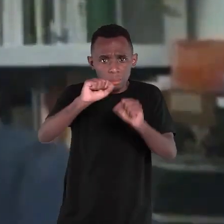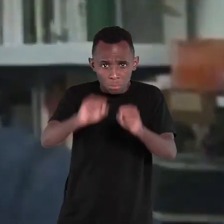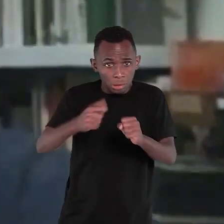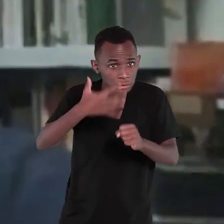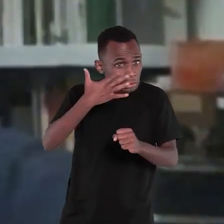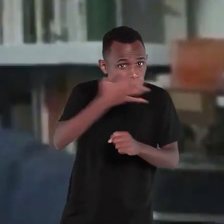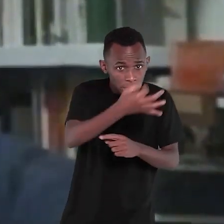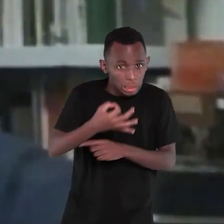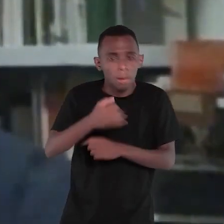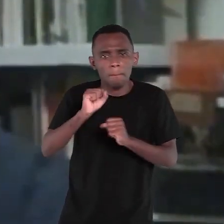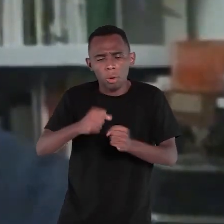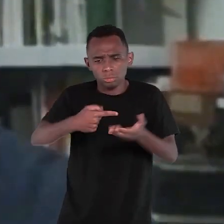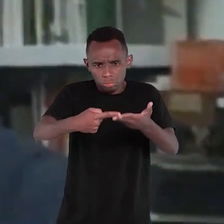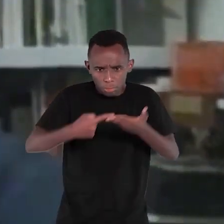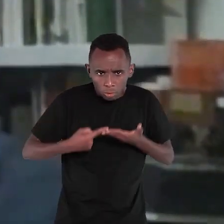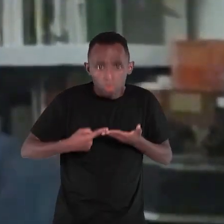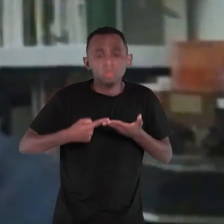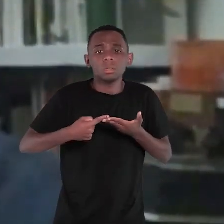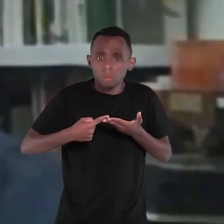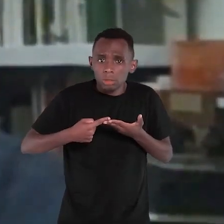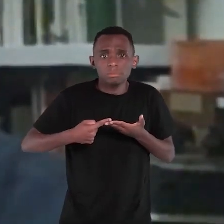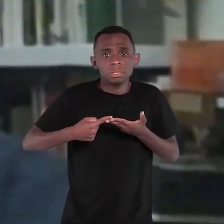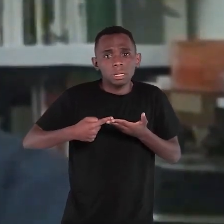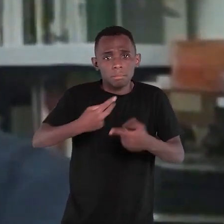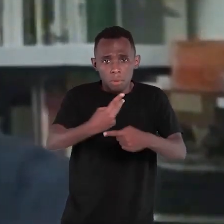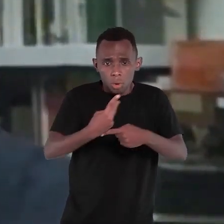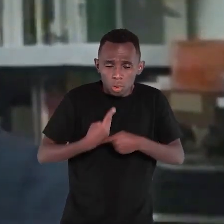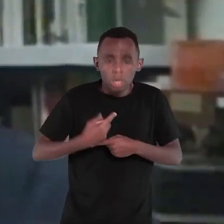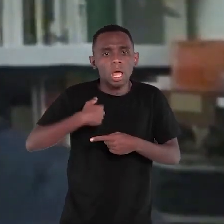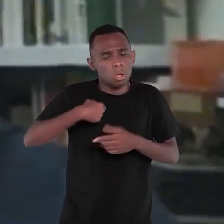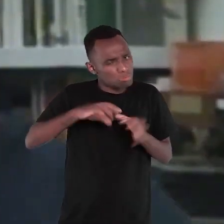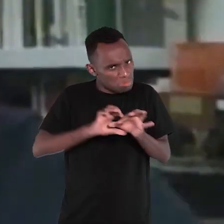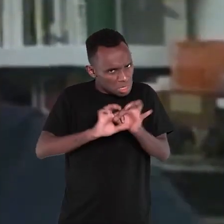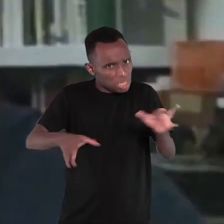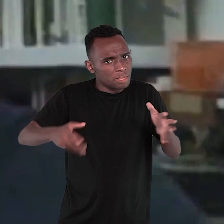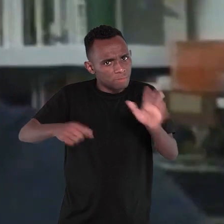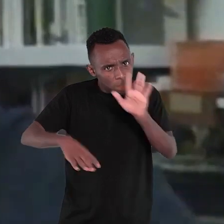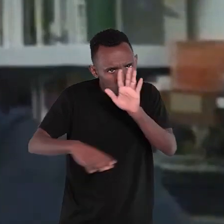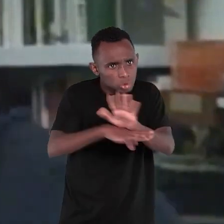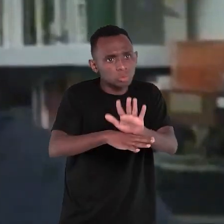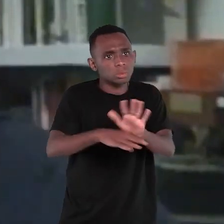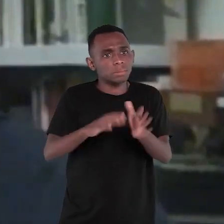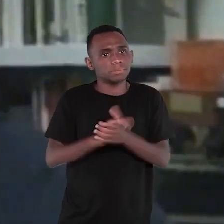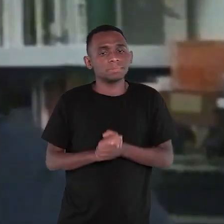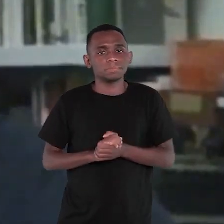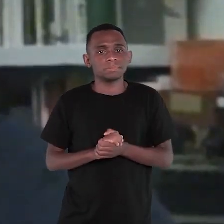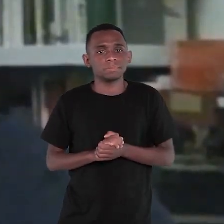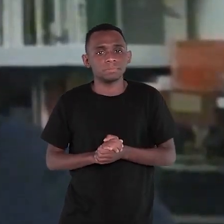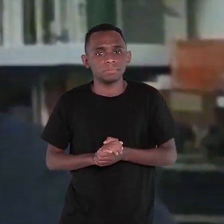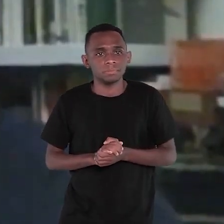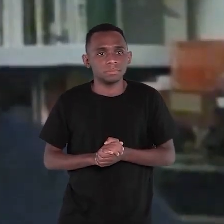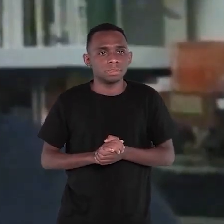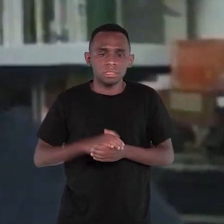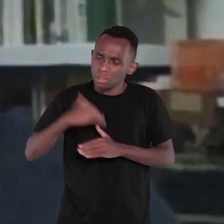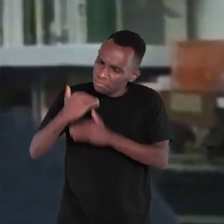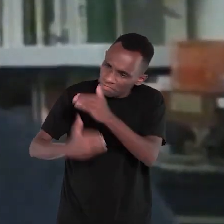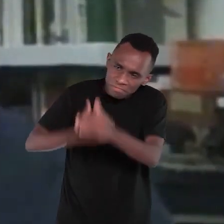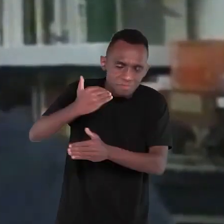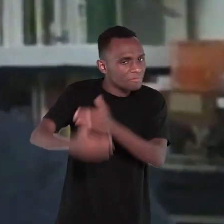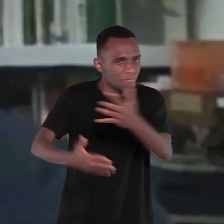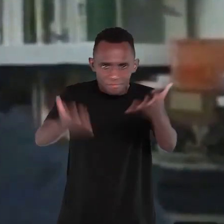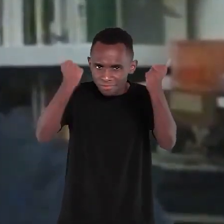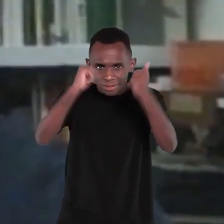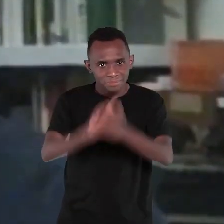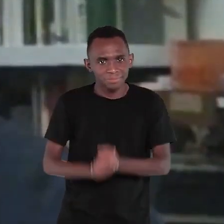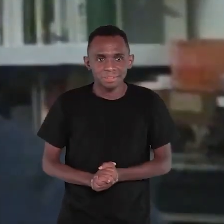nos ouvindo e tiver interesse em continuar essa conversa de algum jeito, estamos aí à disposição, né? E vamos